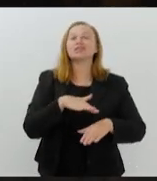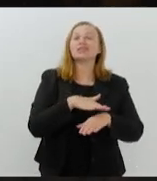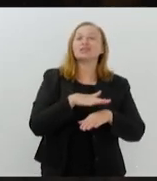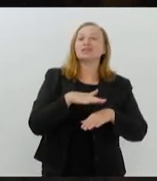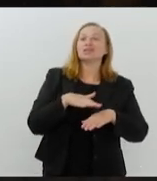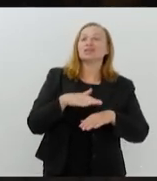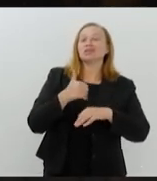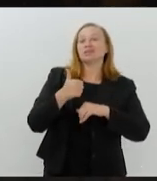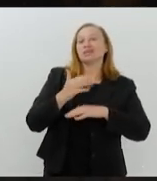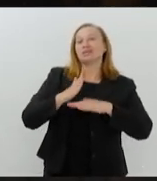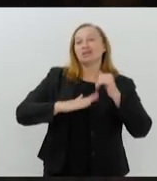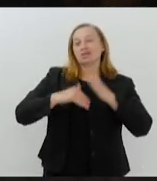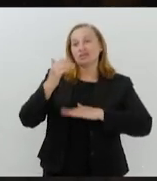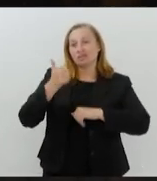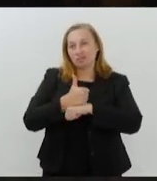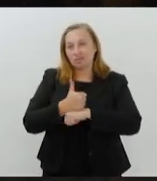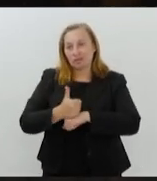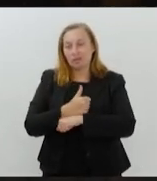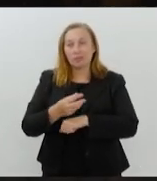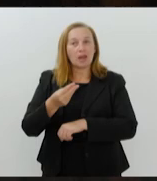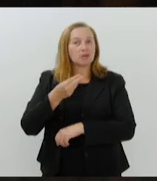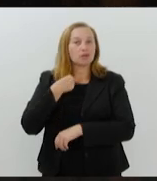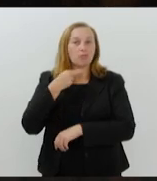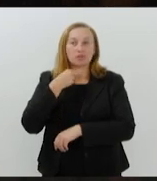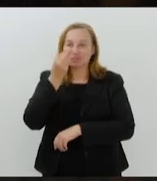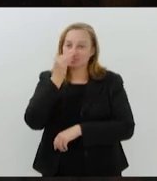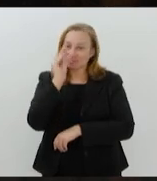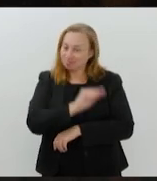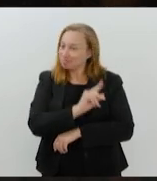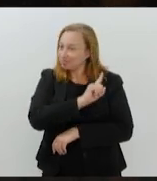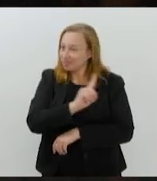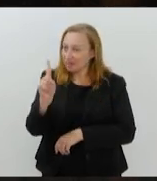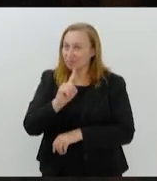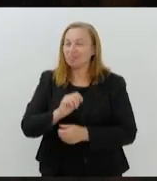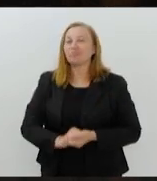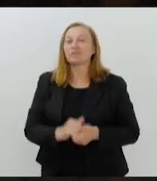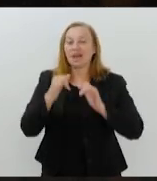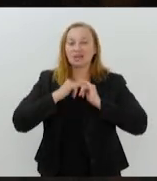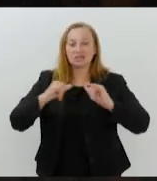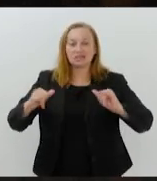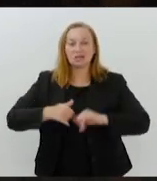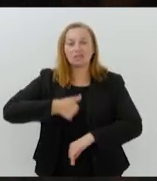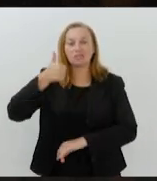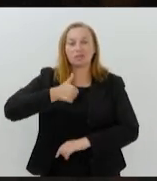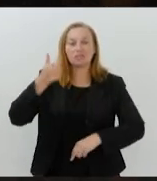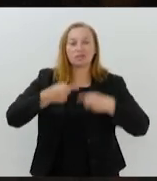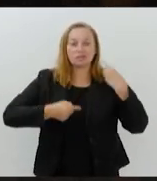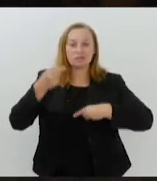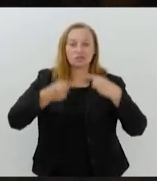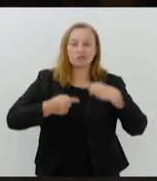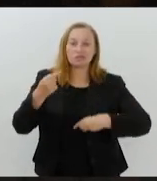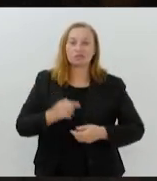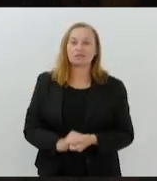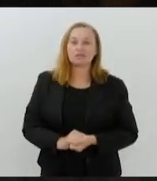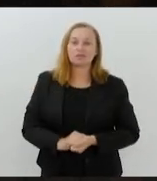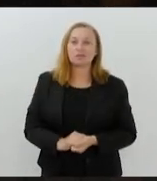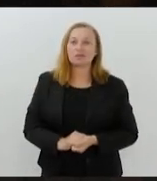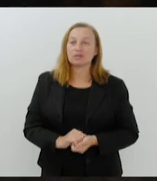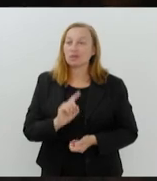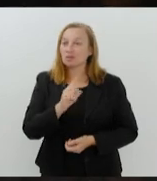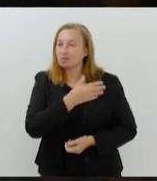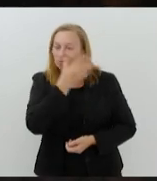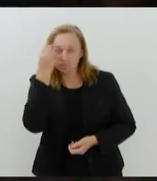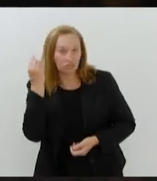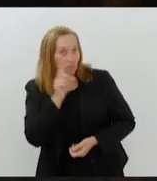profissionais, elas não podem ser desprezadas. Anuncio, em primeira discussão, sem esquecer, não